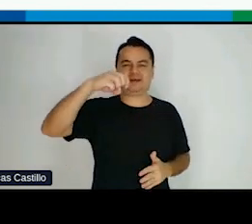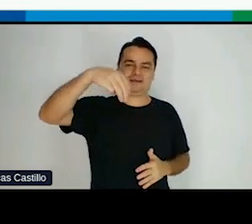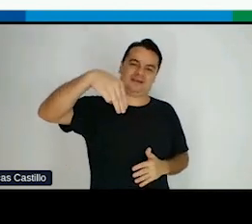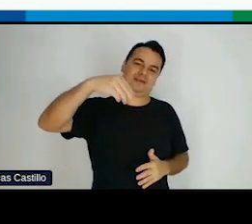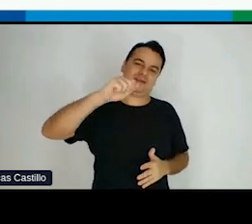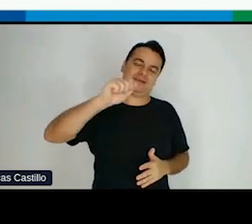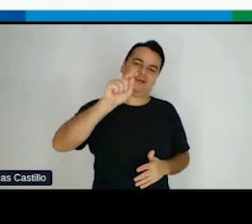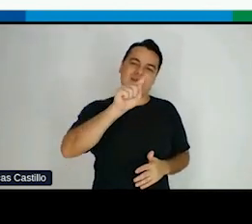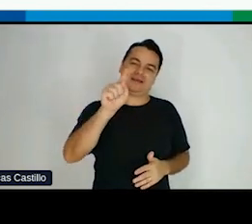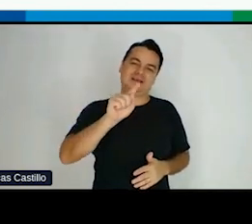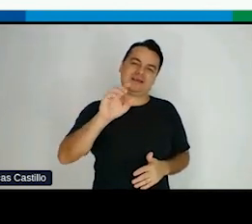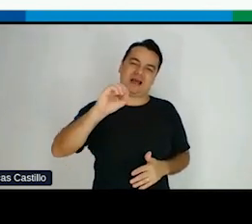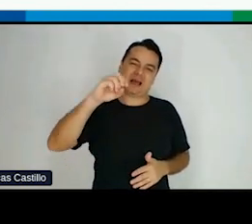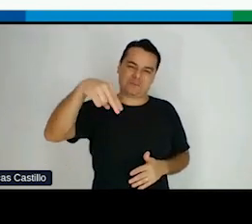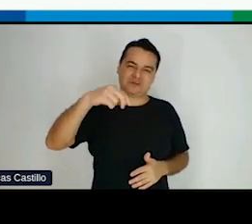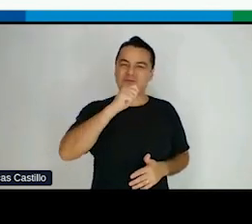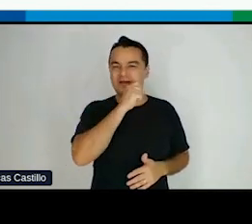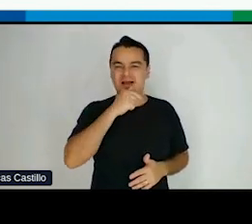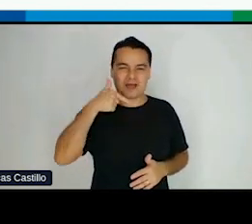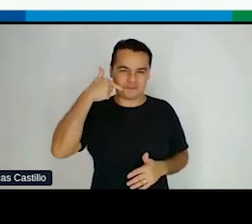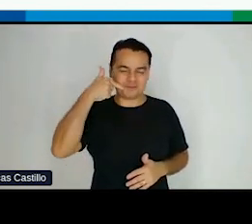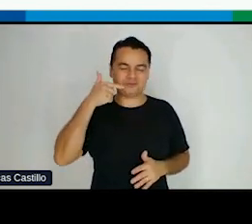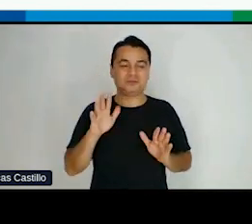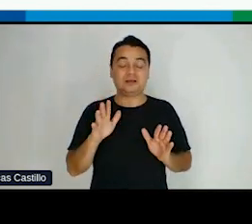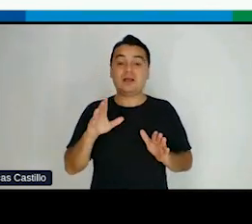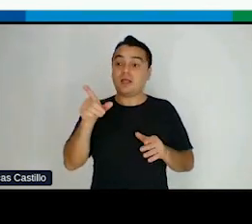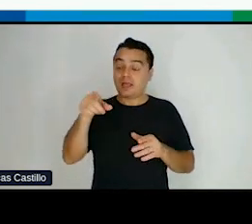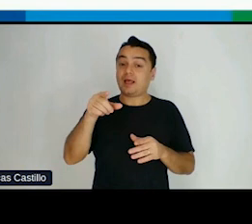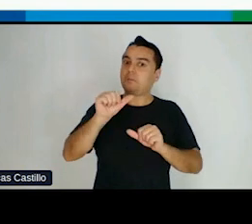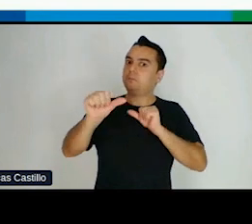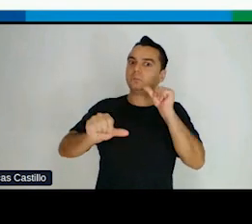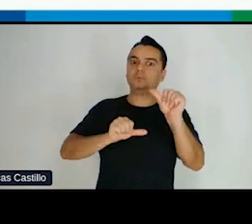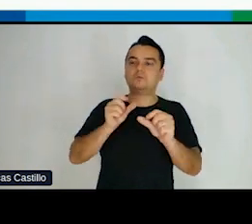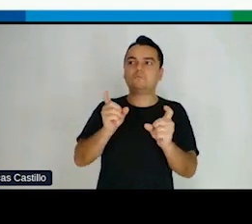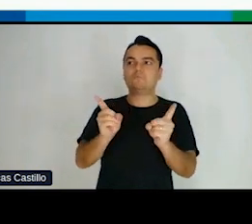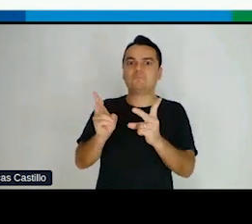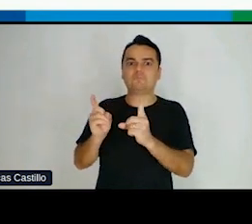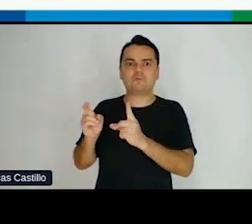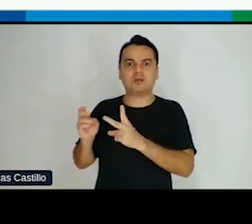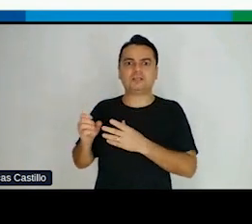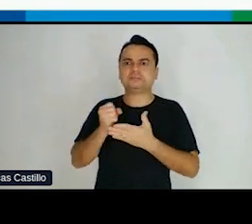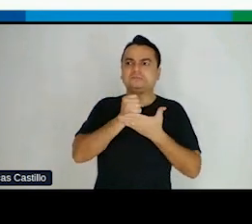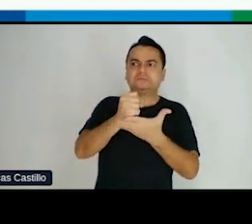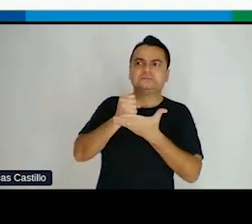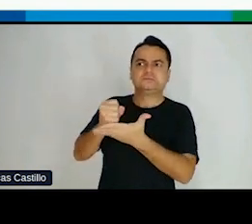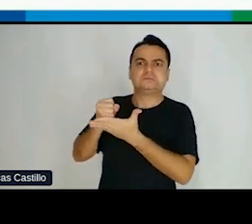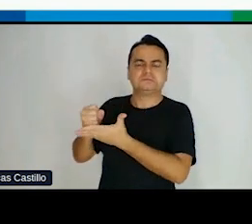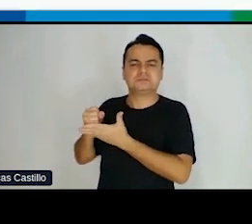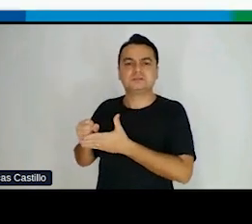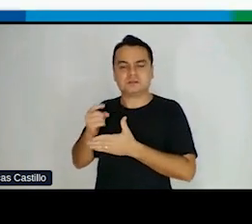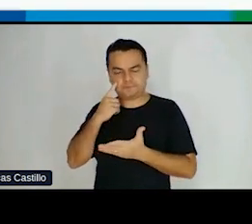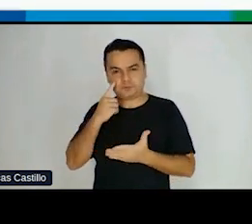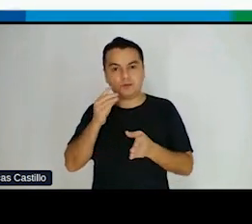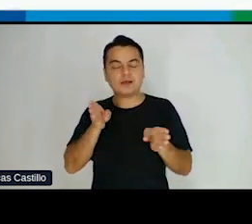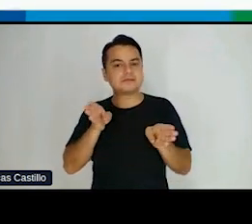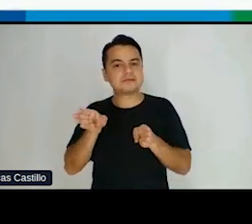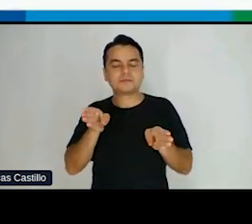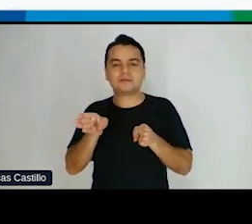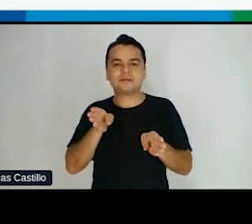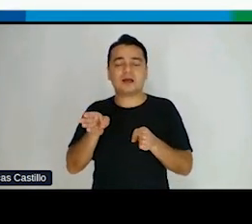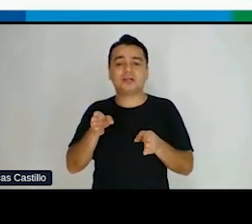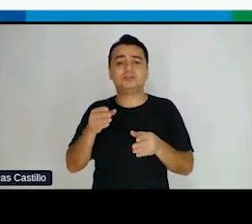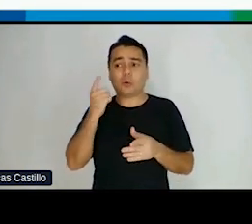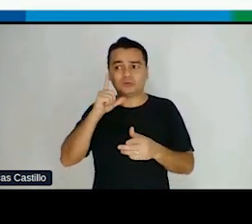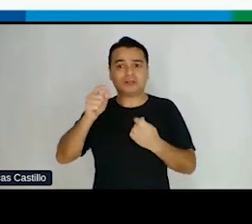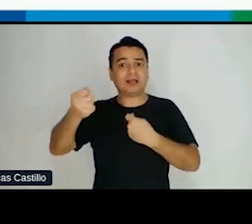forma como entrega, como vende produtos, né? E olha só como pensar em acessibilidade gera impacto nos negócios,